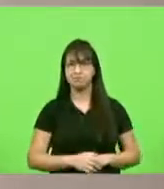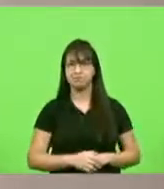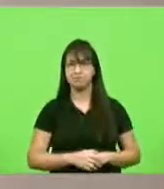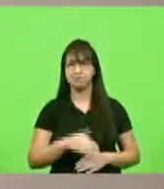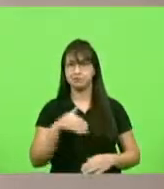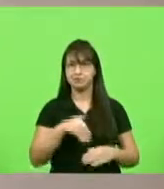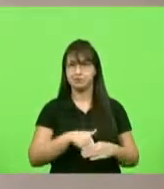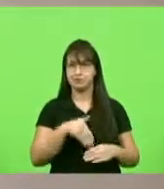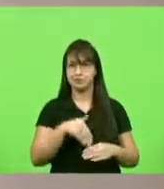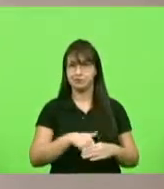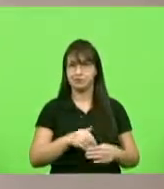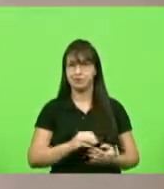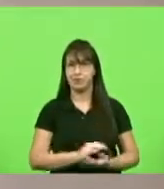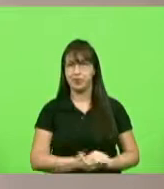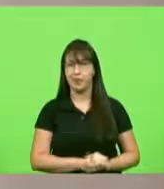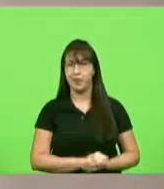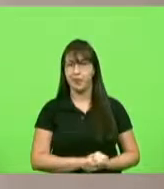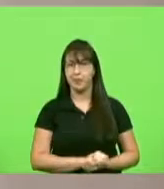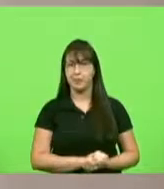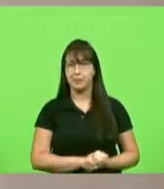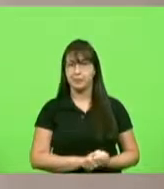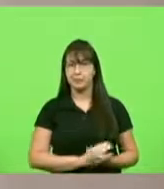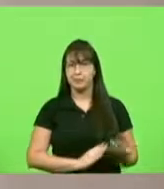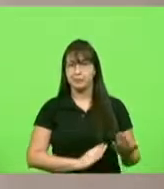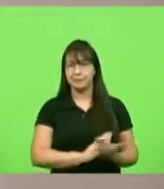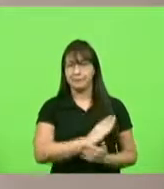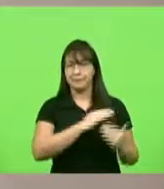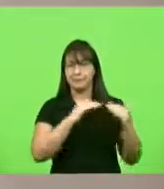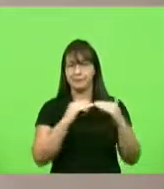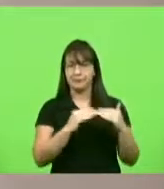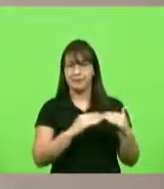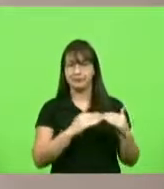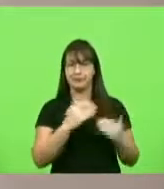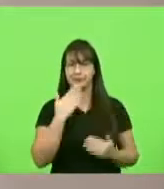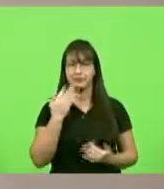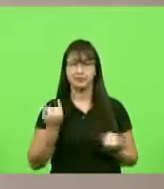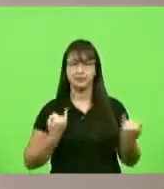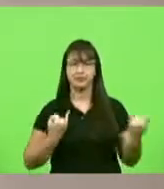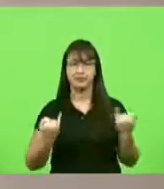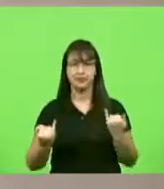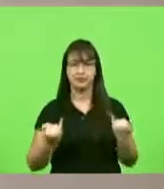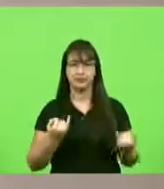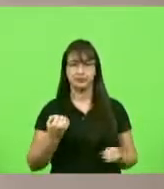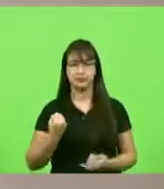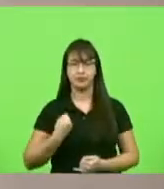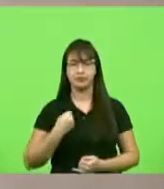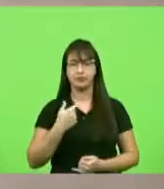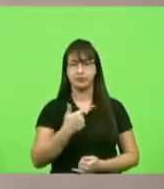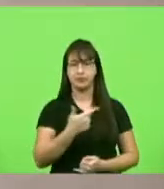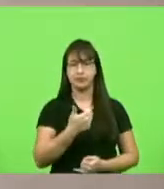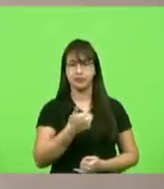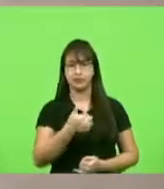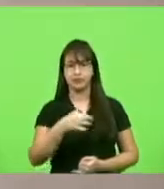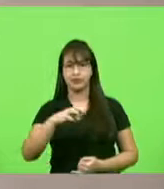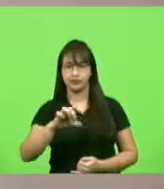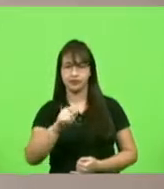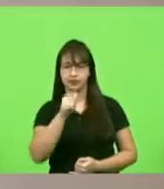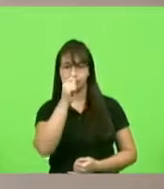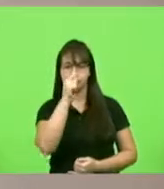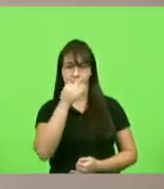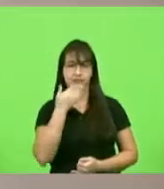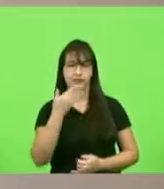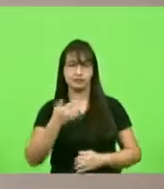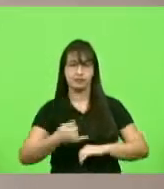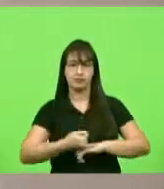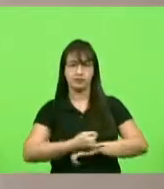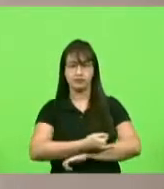votação, deputados que aprovam permaneçam como se encontram. Aprovado por unanimidade, pedindo informação 219, autor deputado João Amin, solicitando ao secretário de Estado